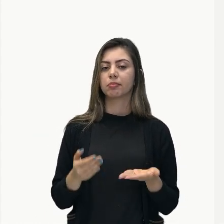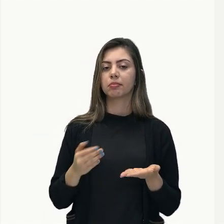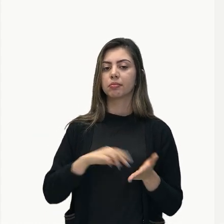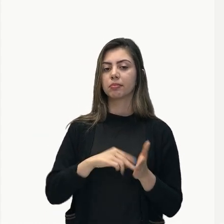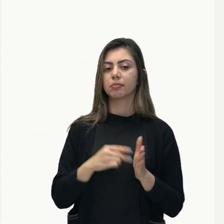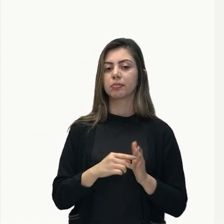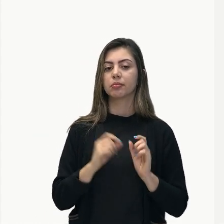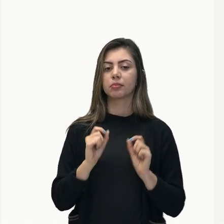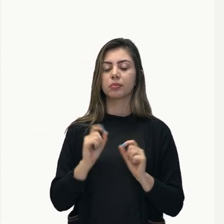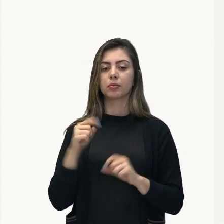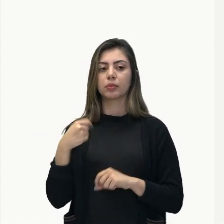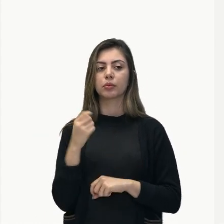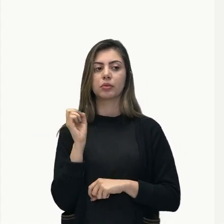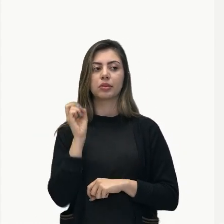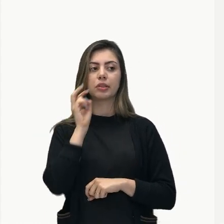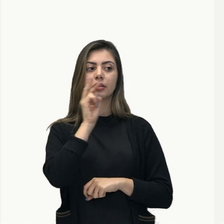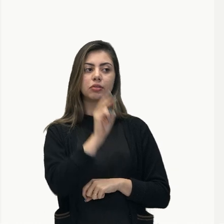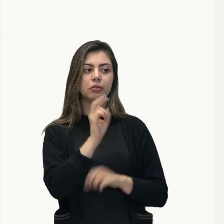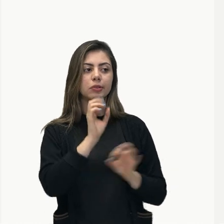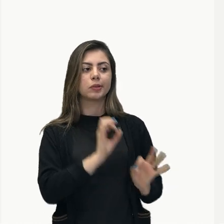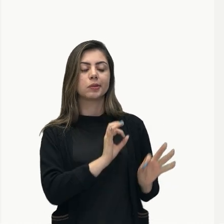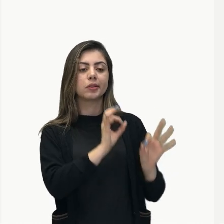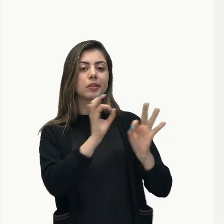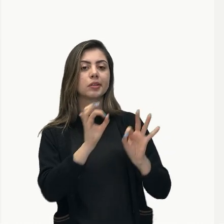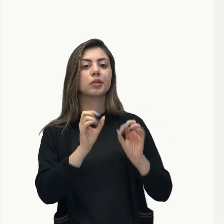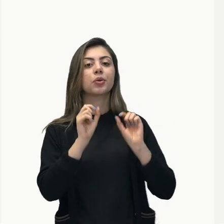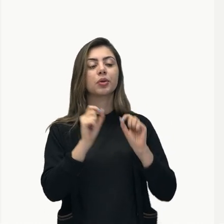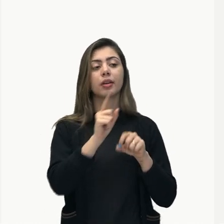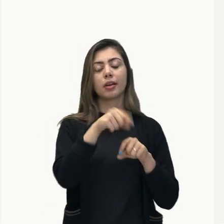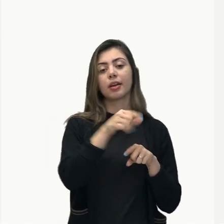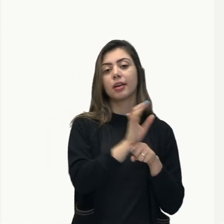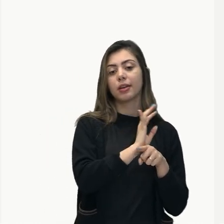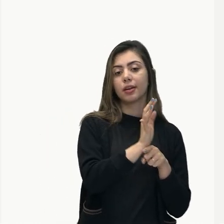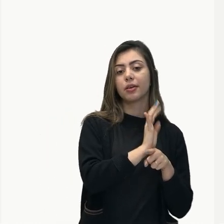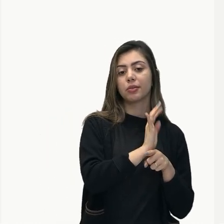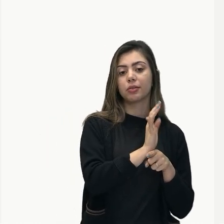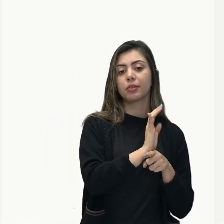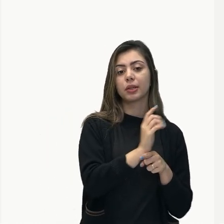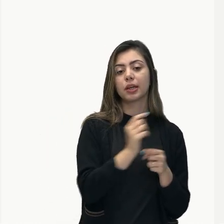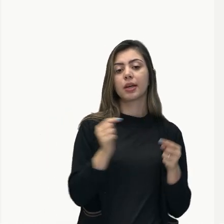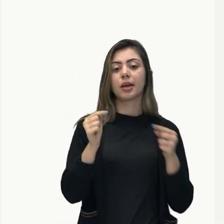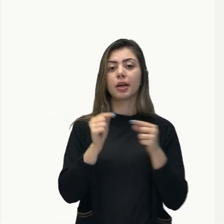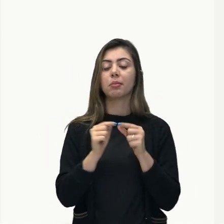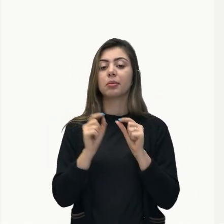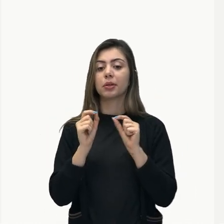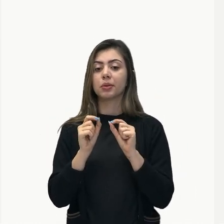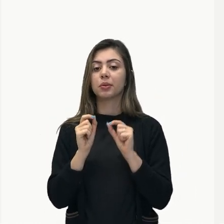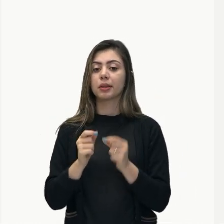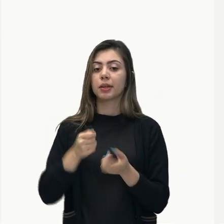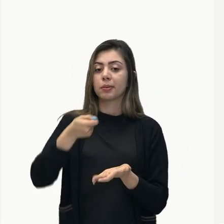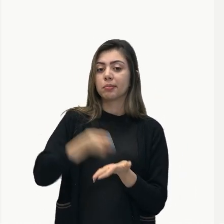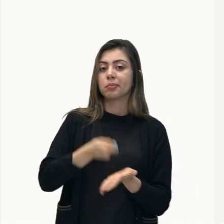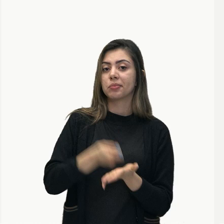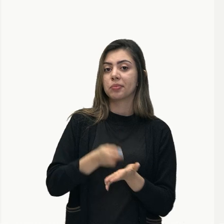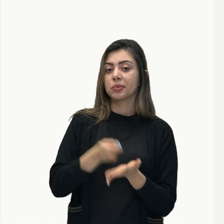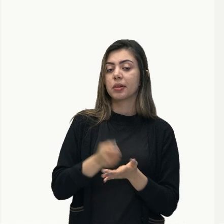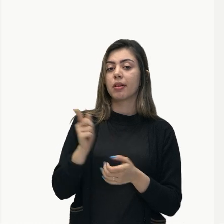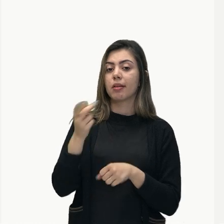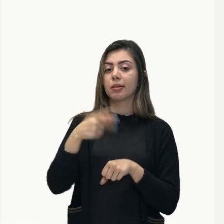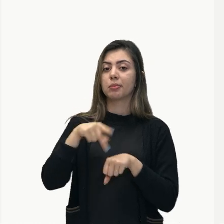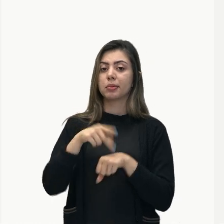nós víamos, assistíamos um filme sobre a respeito da ditadura lá na Espanha de